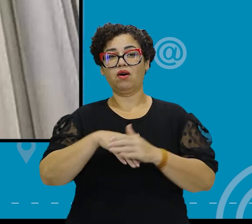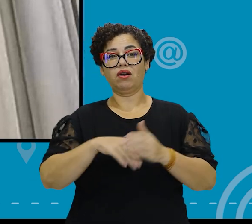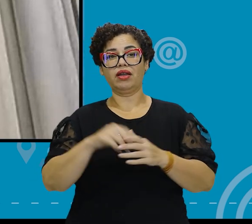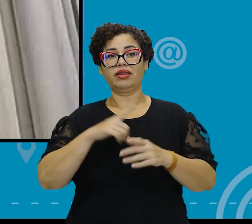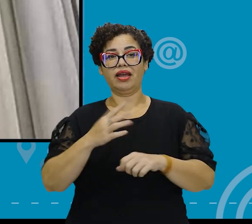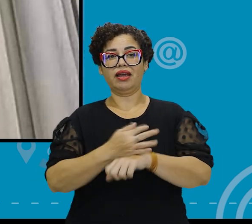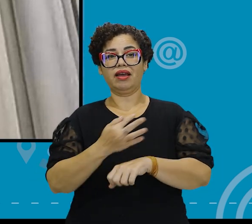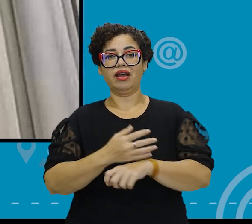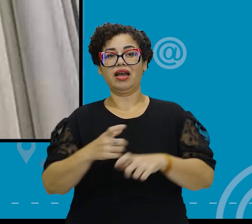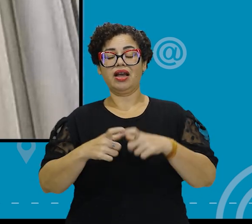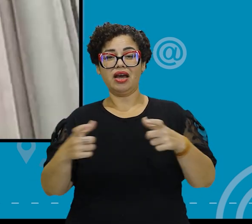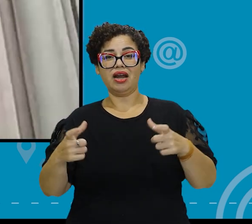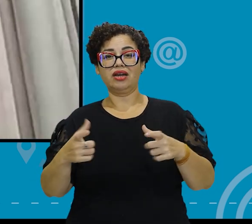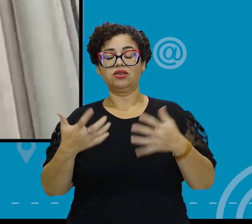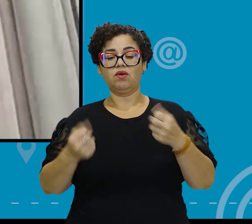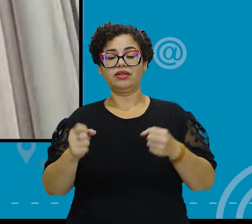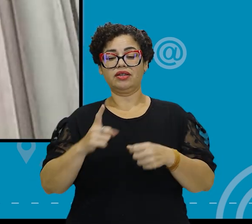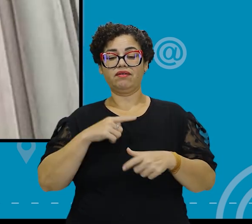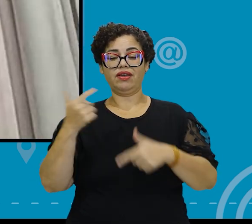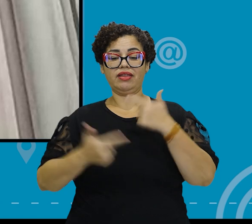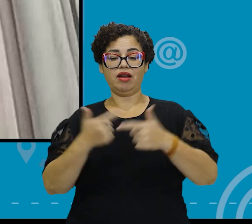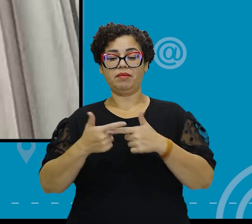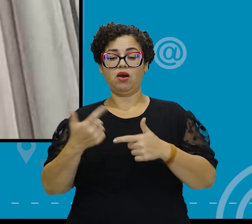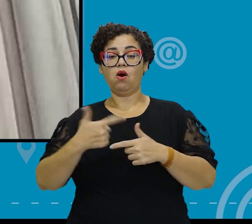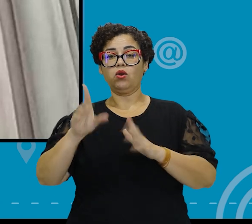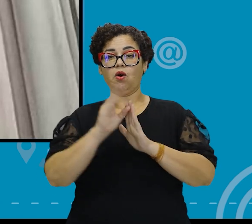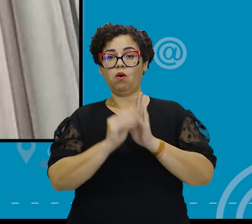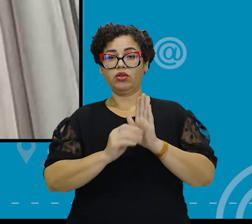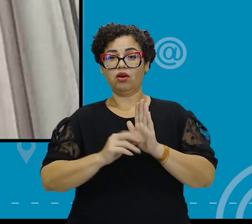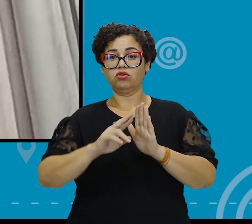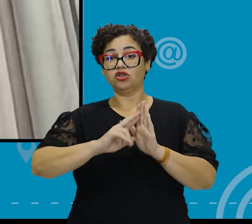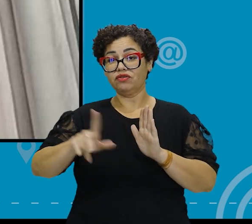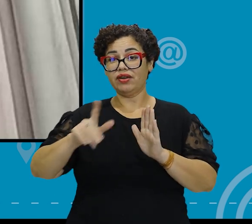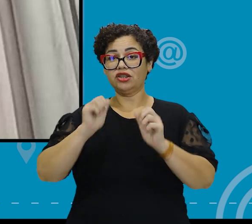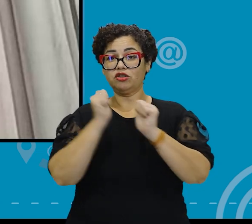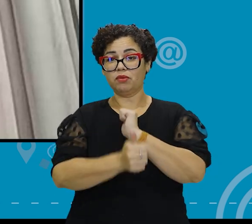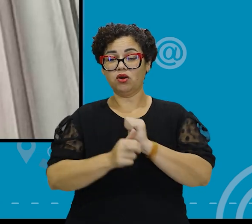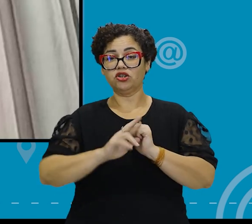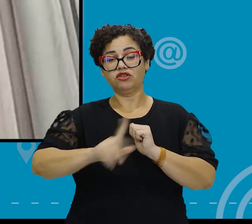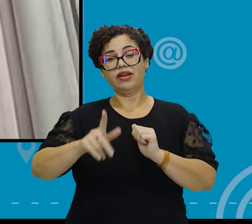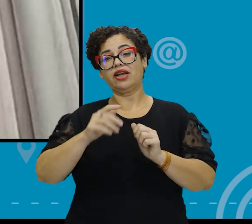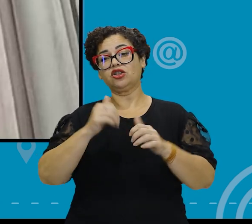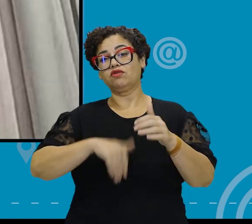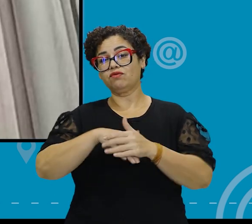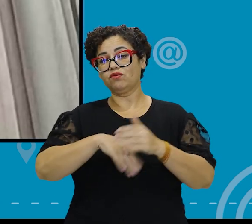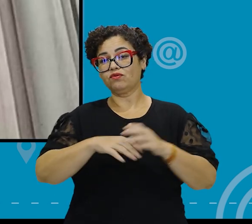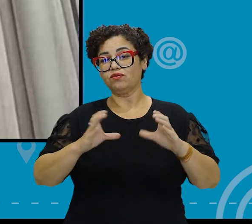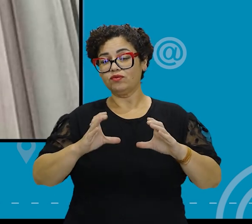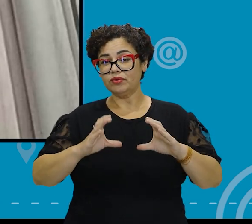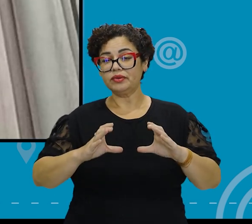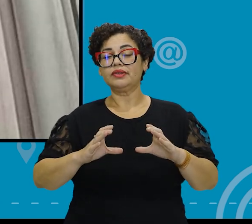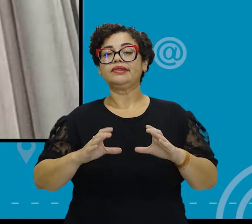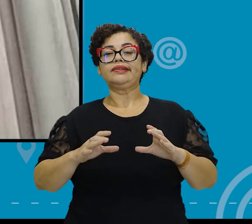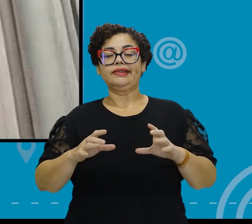resistência grande quando a gente vem para trabalhar um outro conteúdo que não é o esporte, que não é o futebol. Existe uma